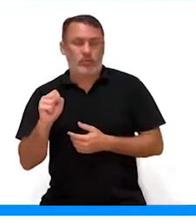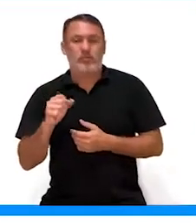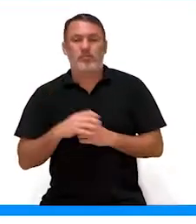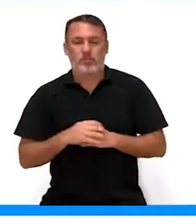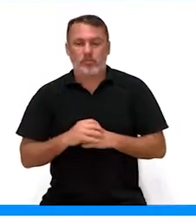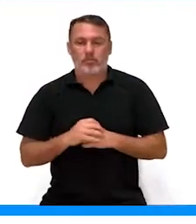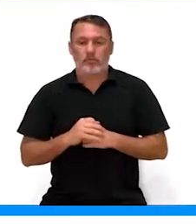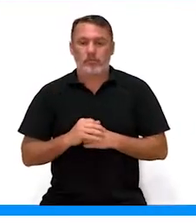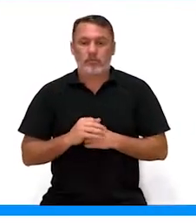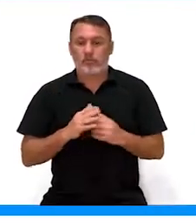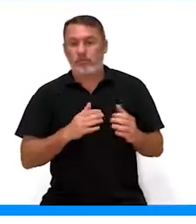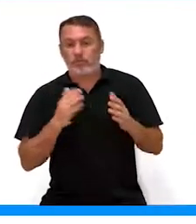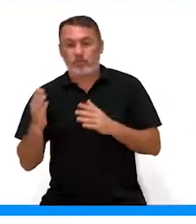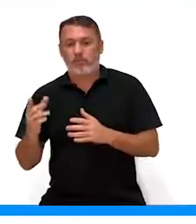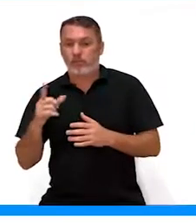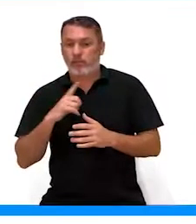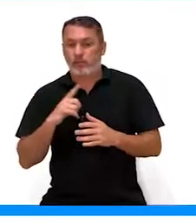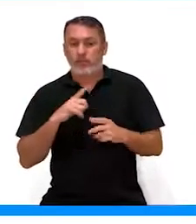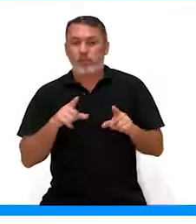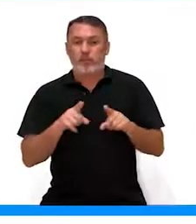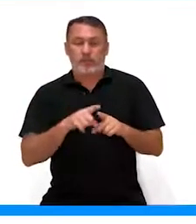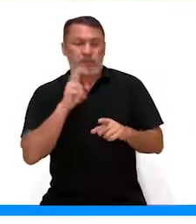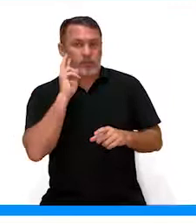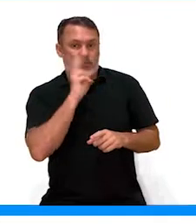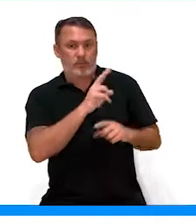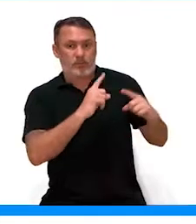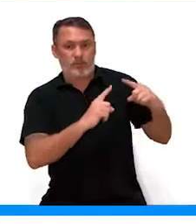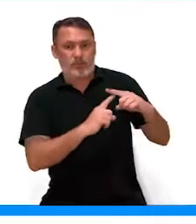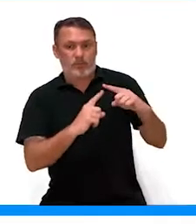qual vai liberar essa secreção.